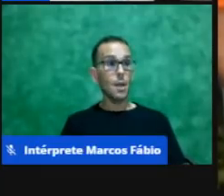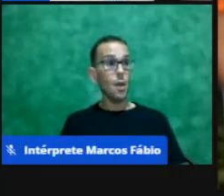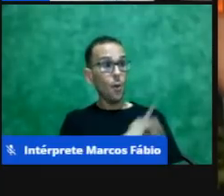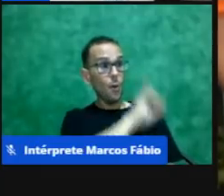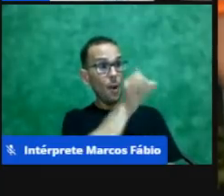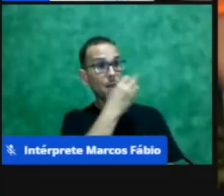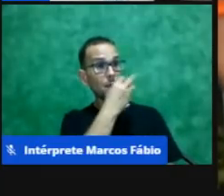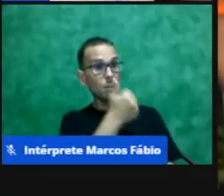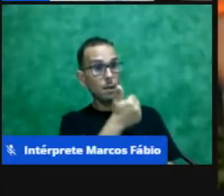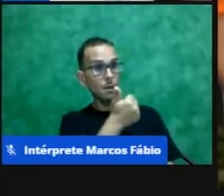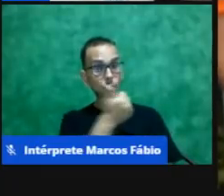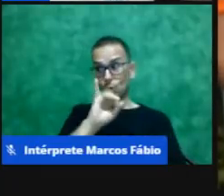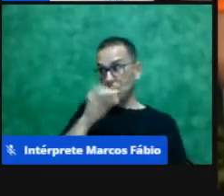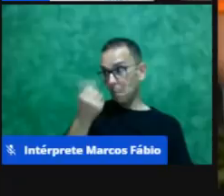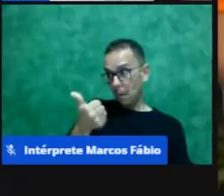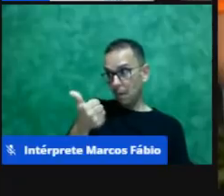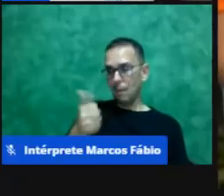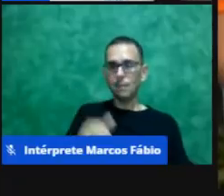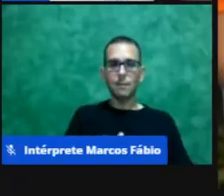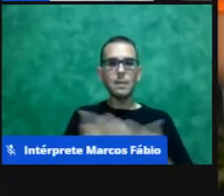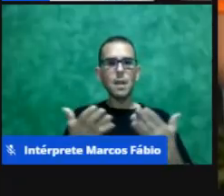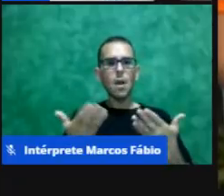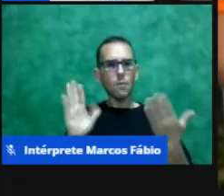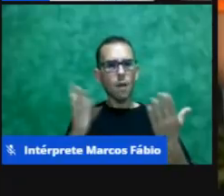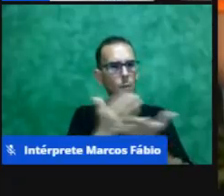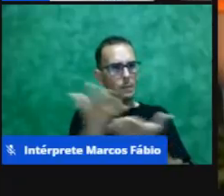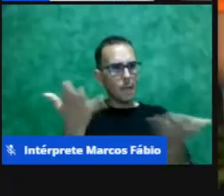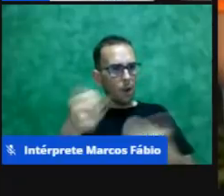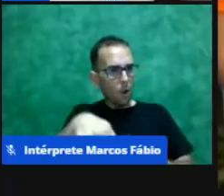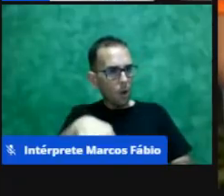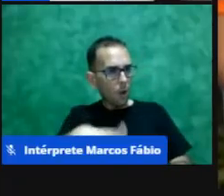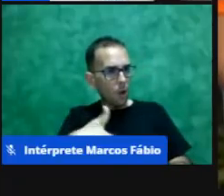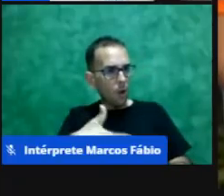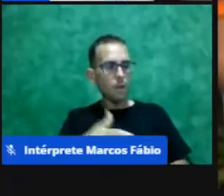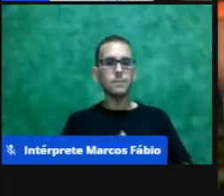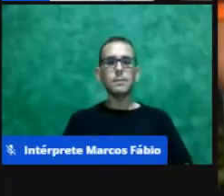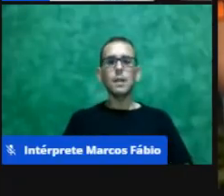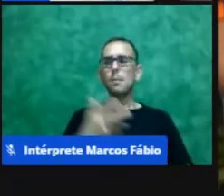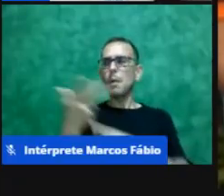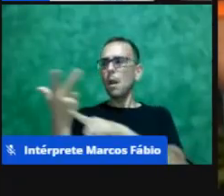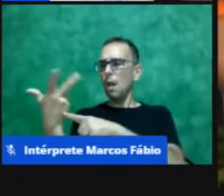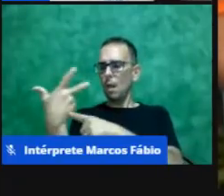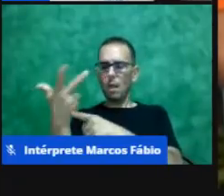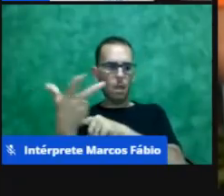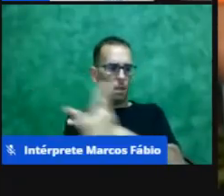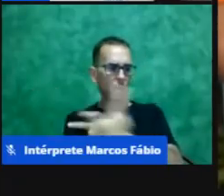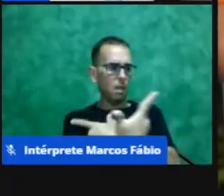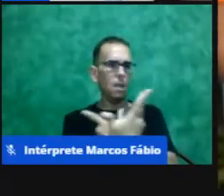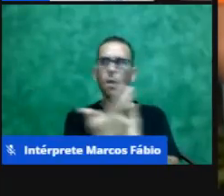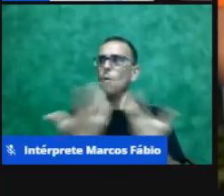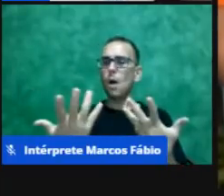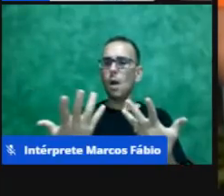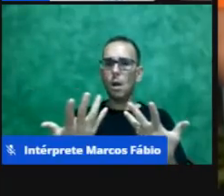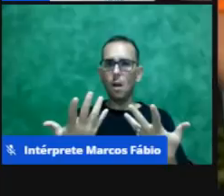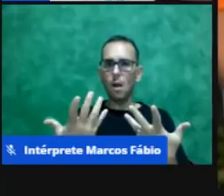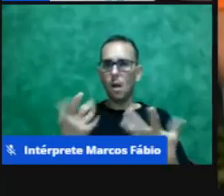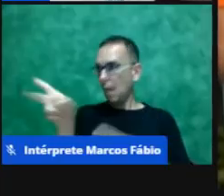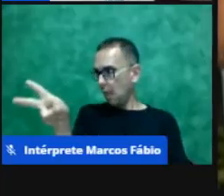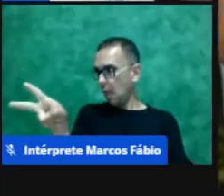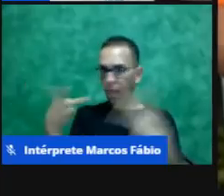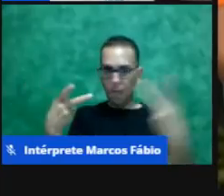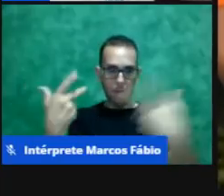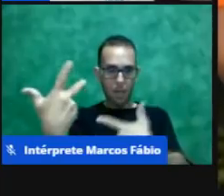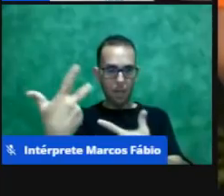Olá, opa, tudo bem? Já é para começar já? Para qual câmera que eu olho? Aquela ali? Essa? Não, essa